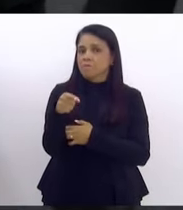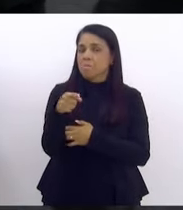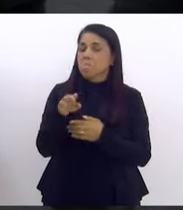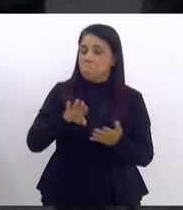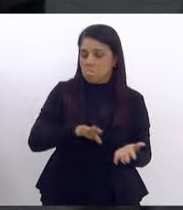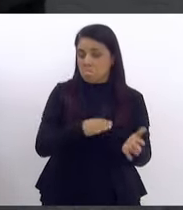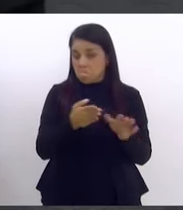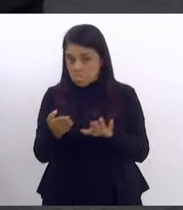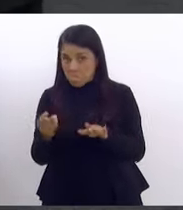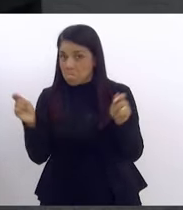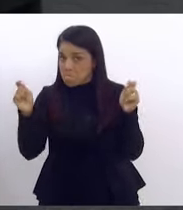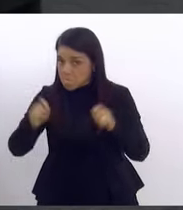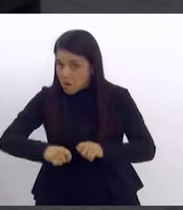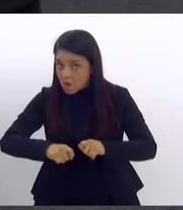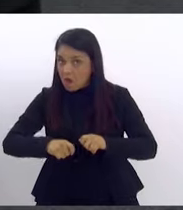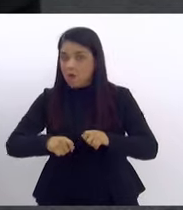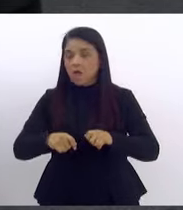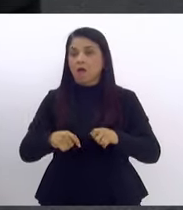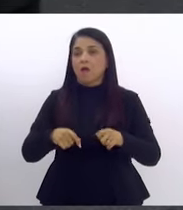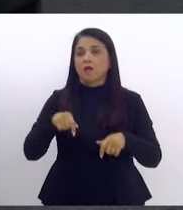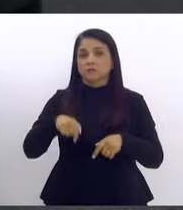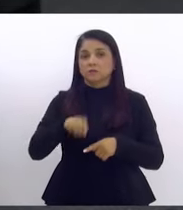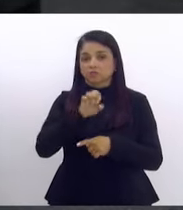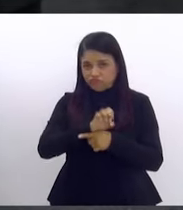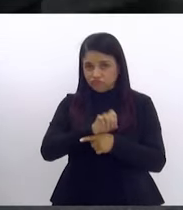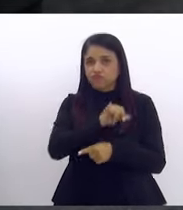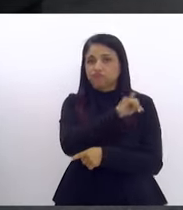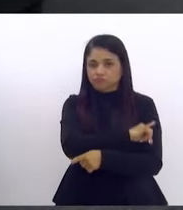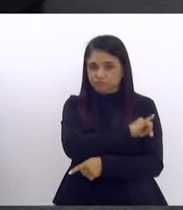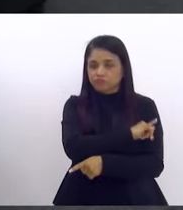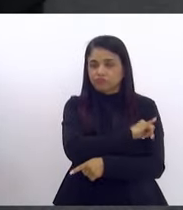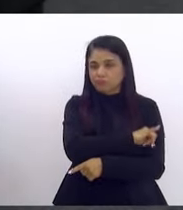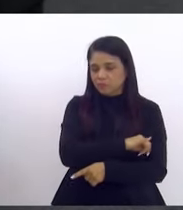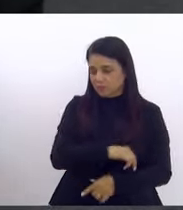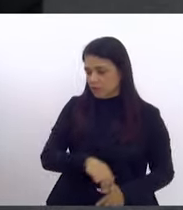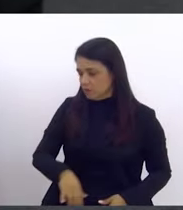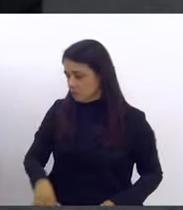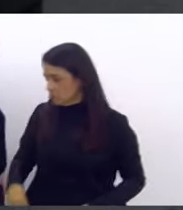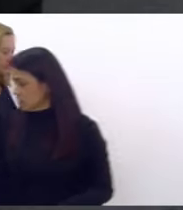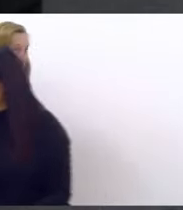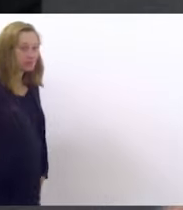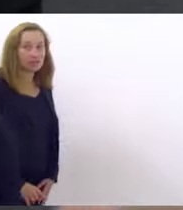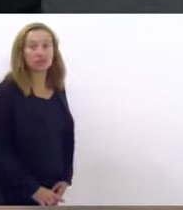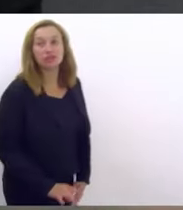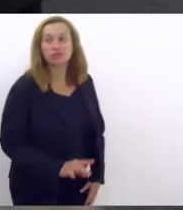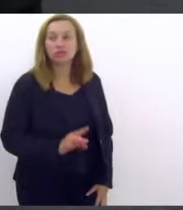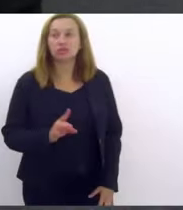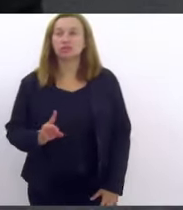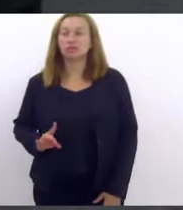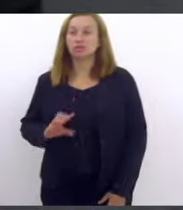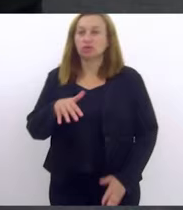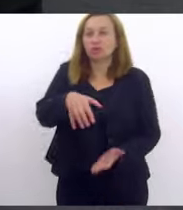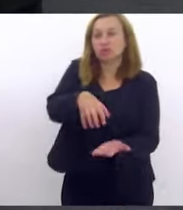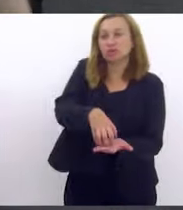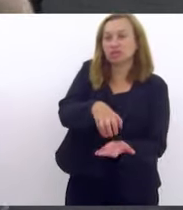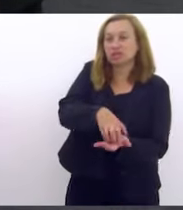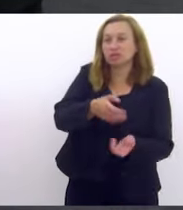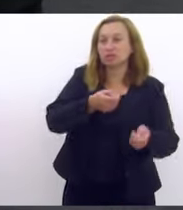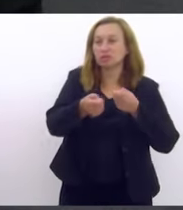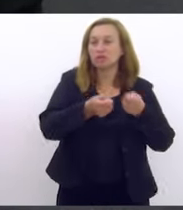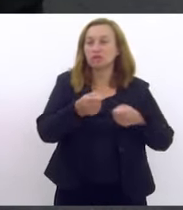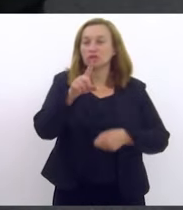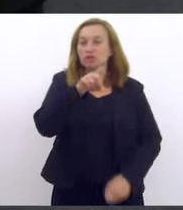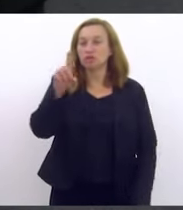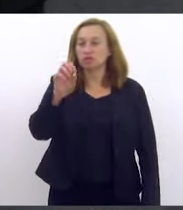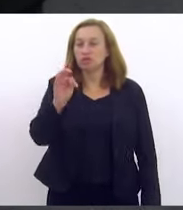morte. Aqui no estado do Rio de Janeiro, somente o Centro de Controle de Zoonoses de